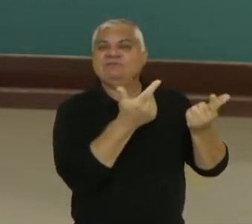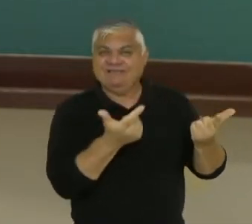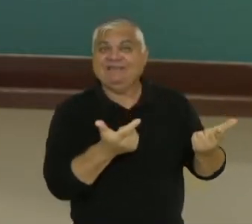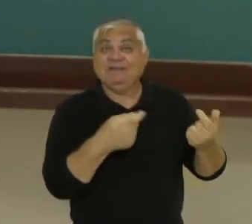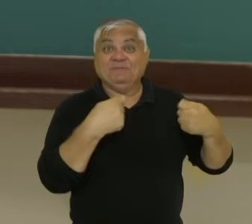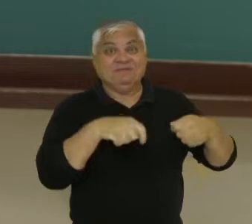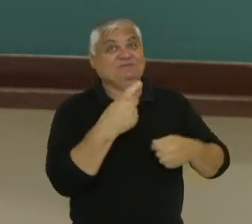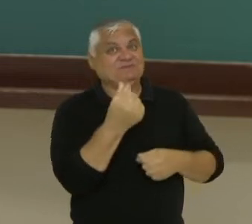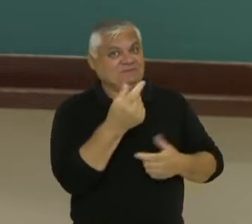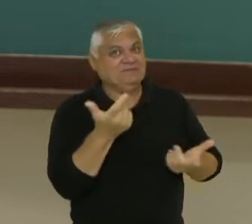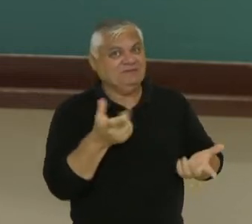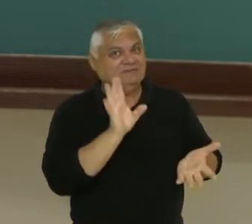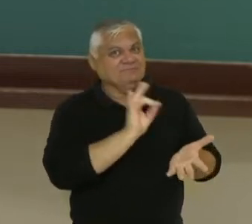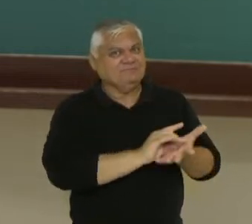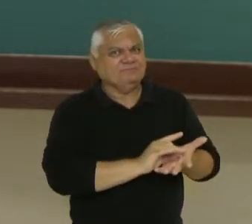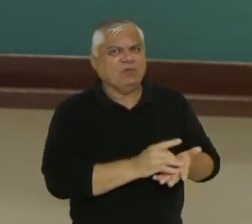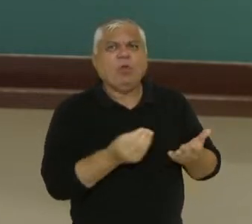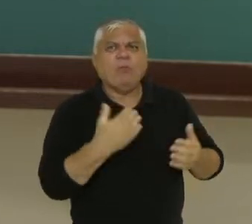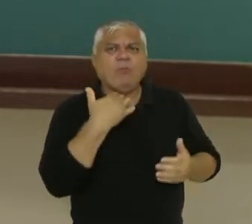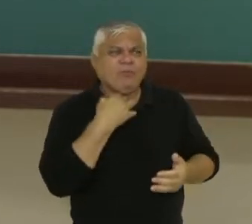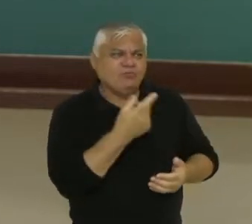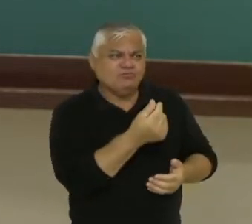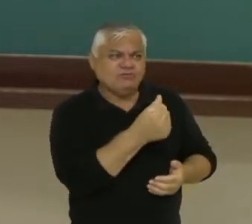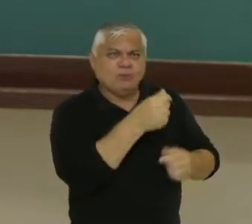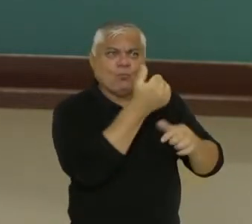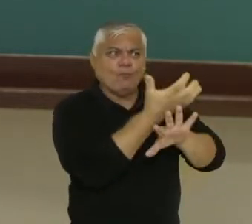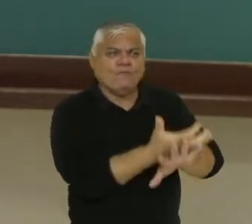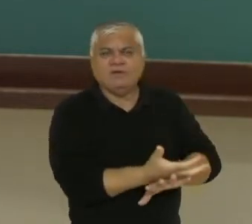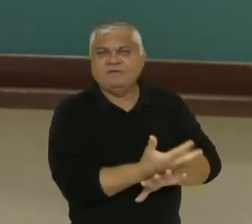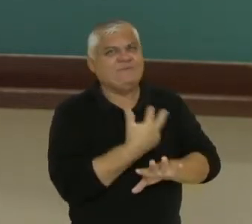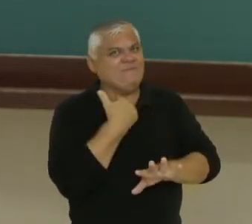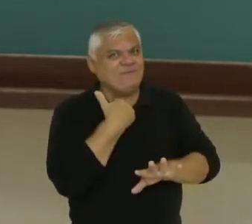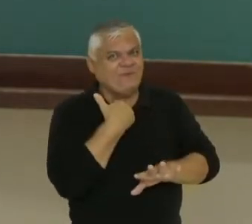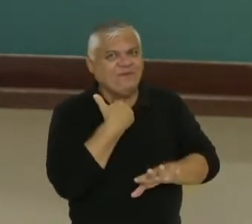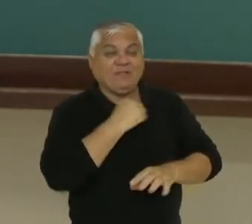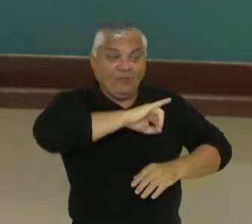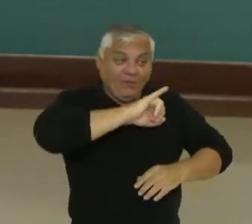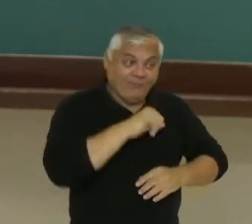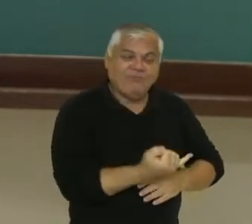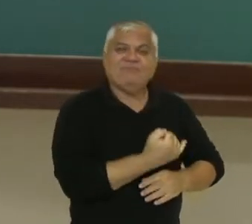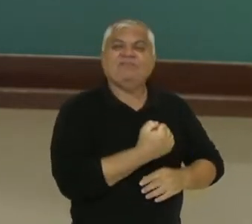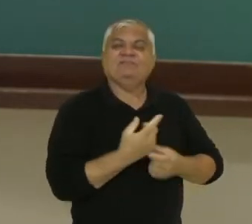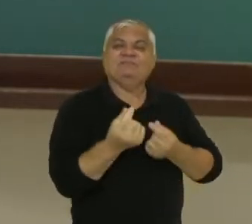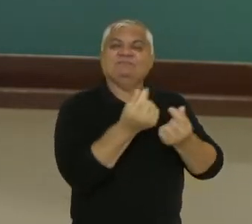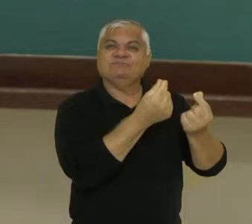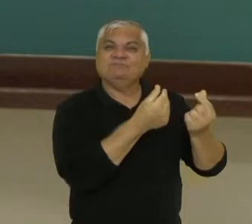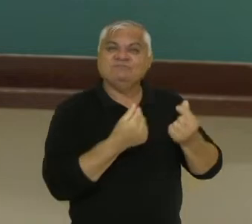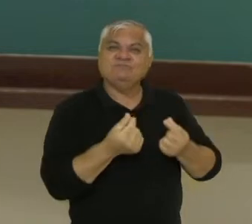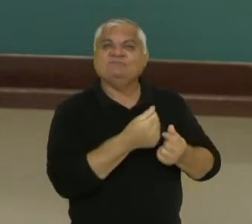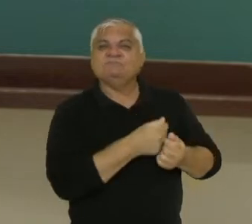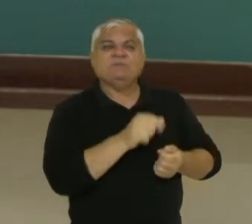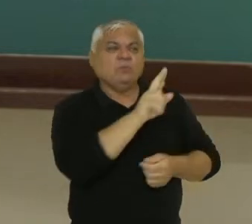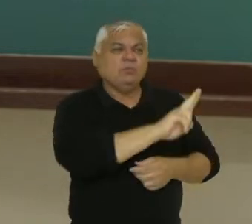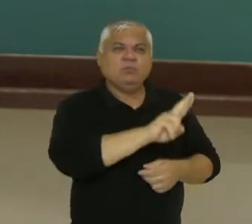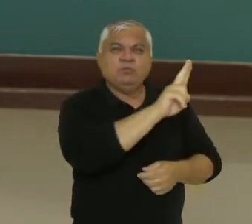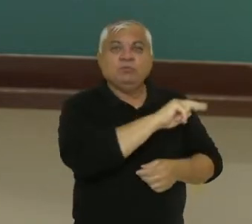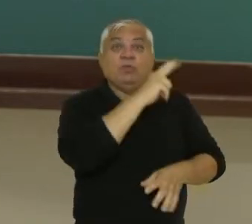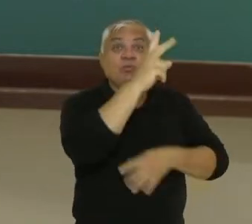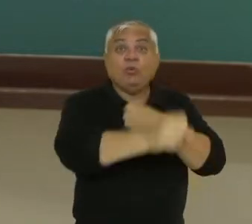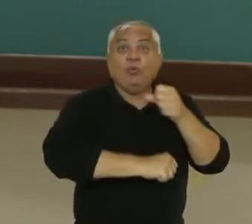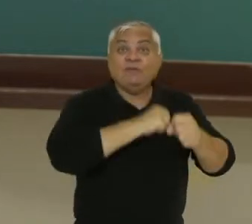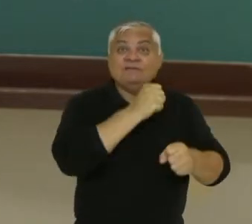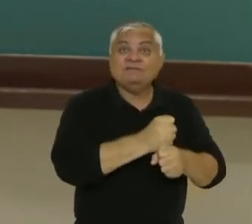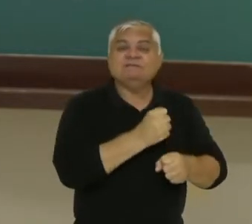caixa, não é verdade? Com um banco sem caixa, isso pode causar vários problemas, inclusive para esse banco e para todo o